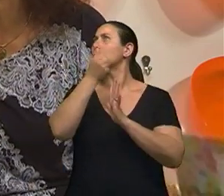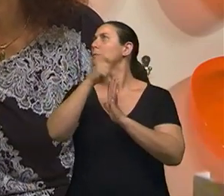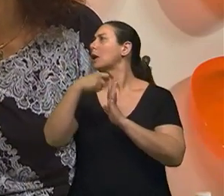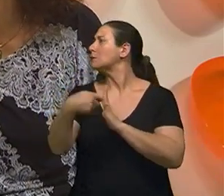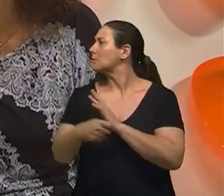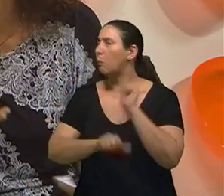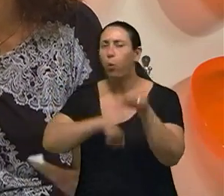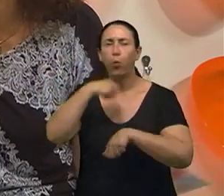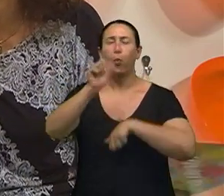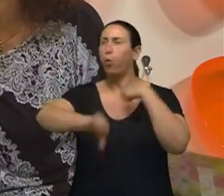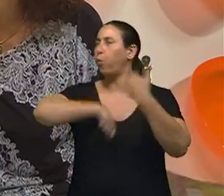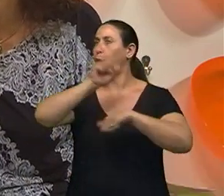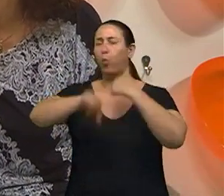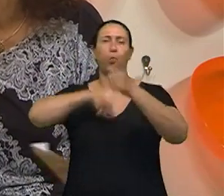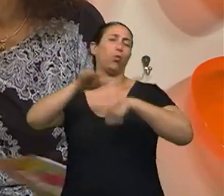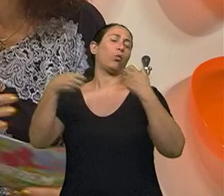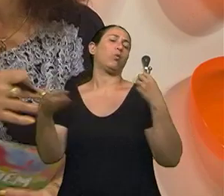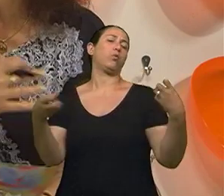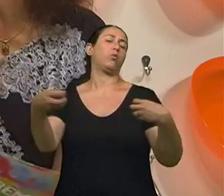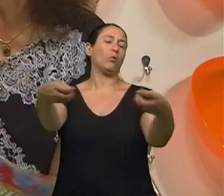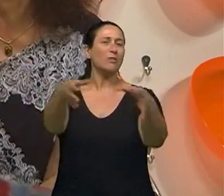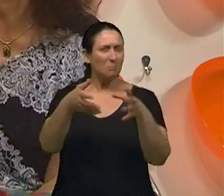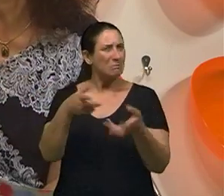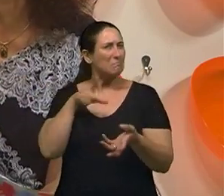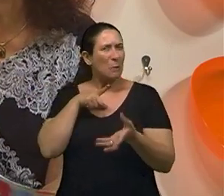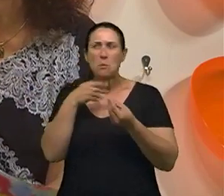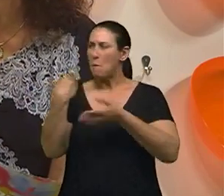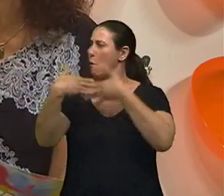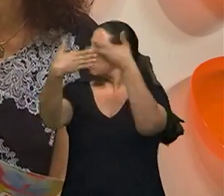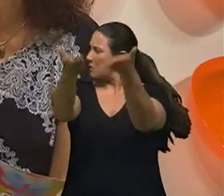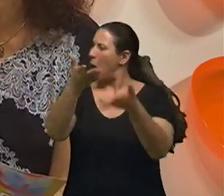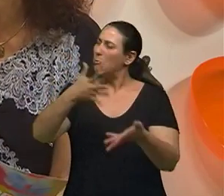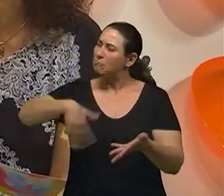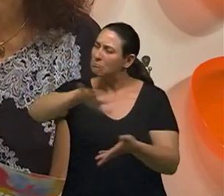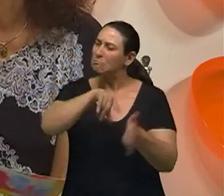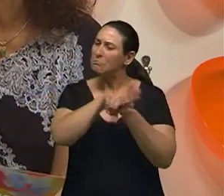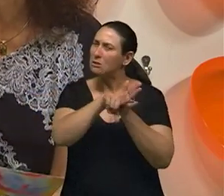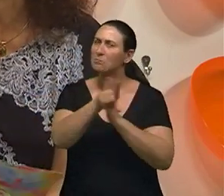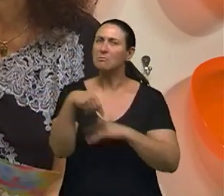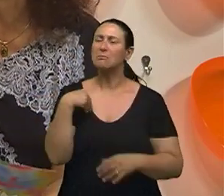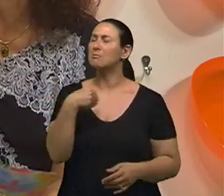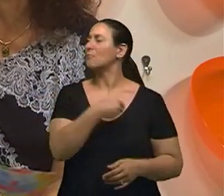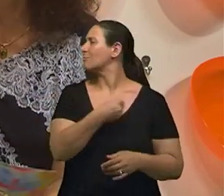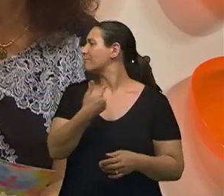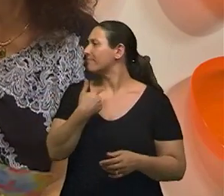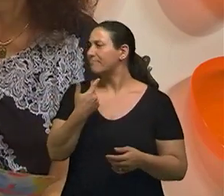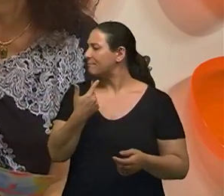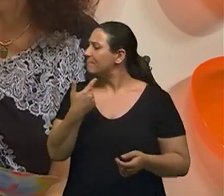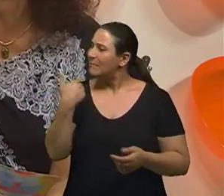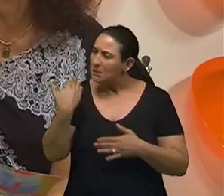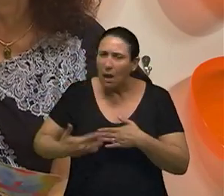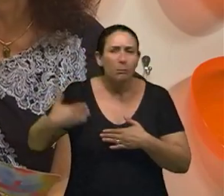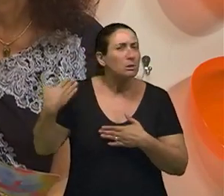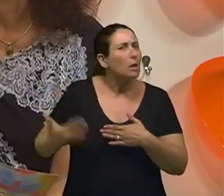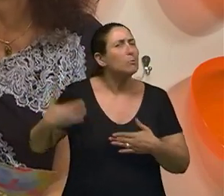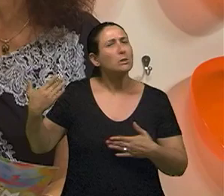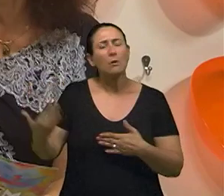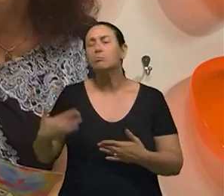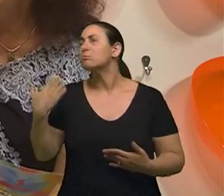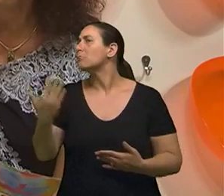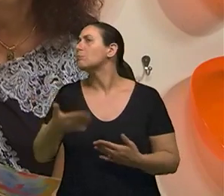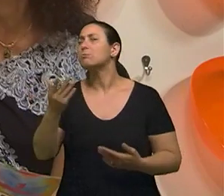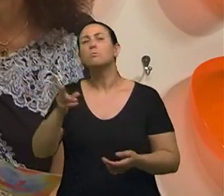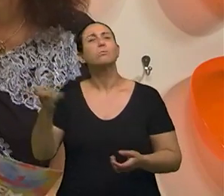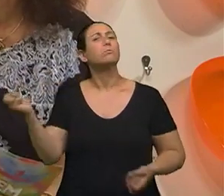às vezes é de TR meses as é uma evolução enorme nessas pesquisas todas que vem sendo feitos sistematicamente